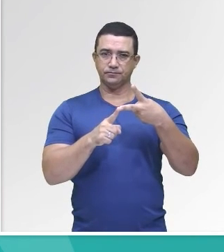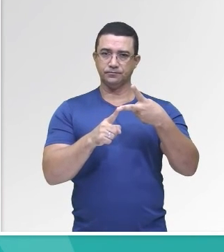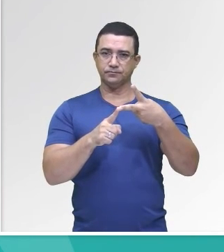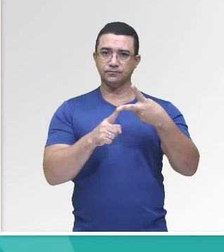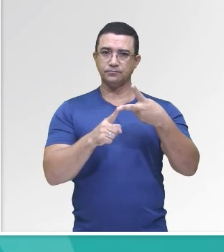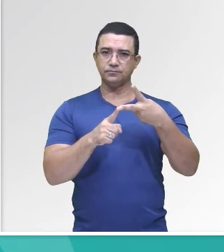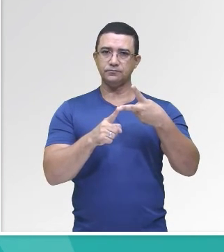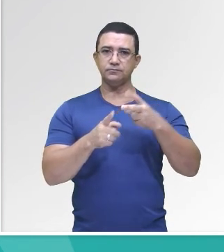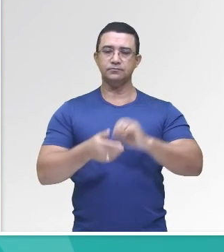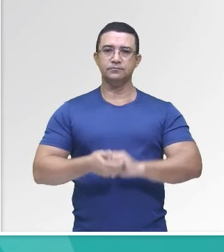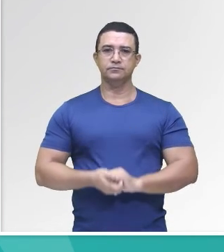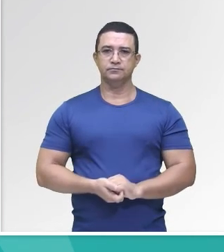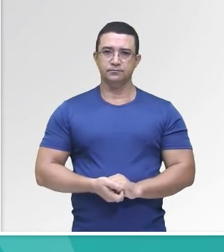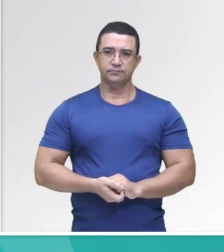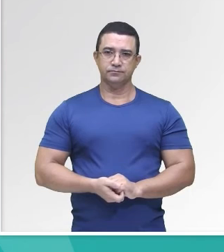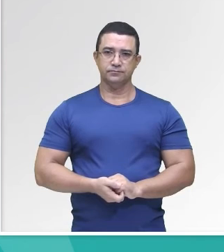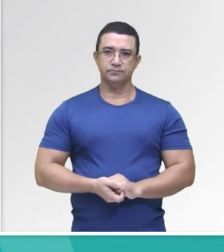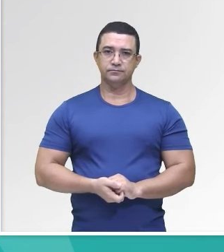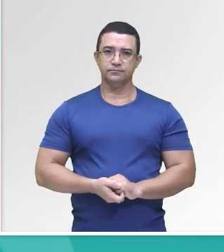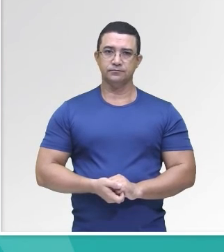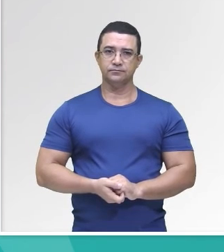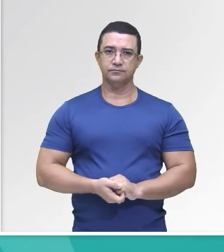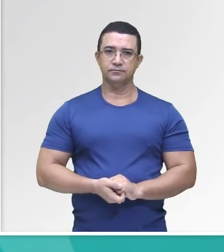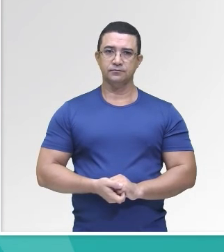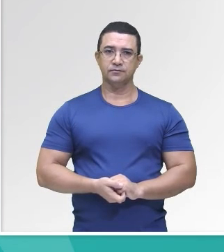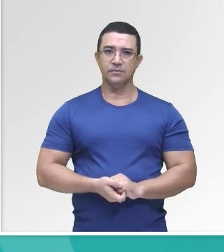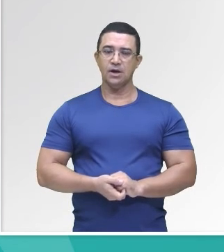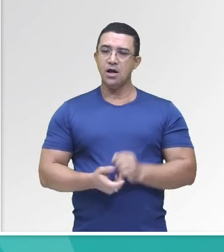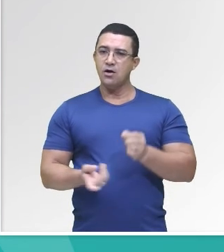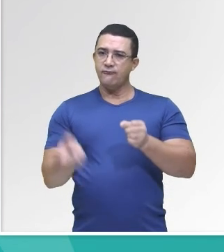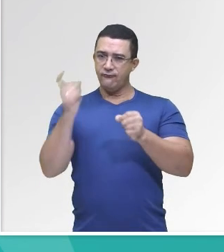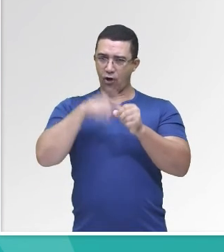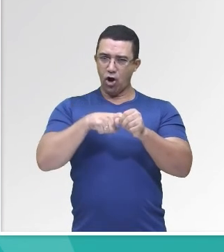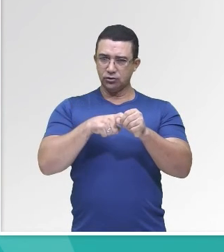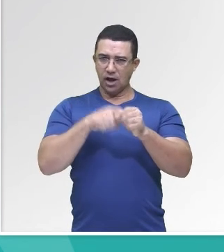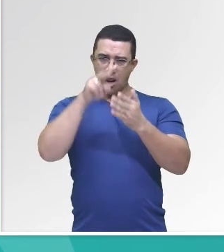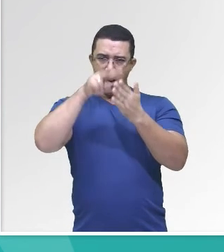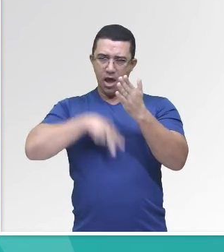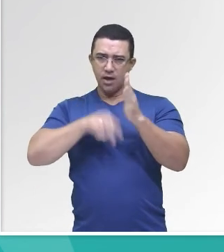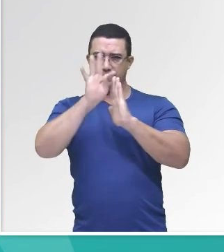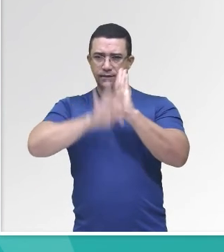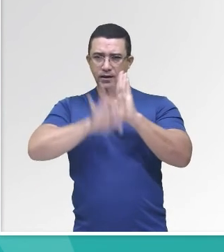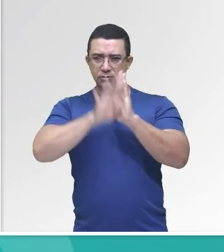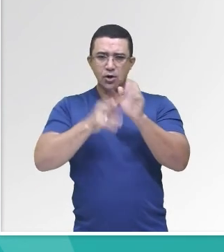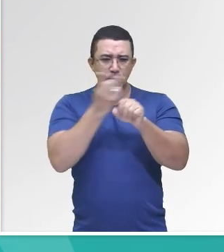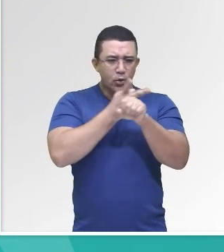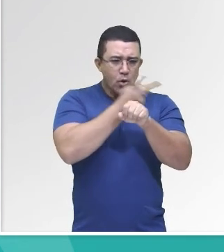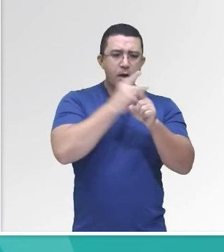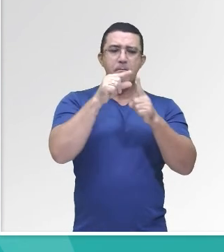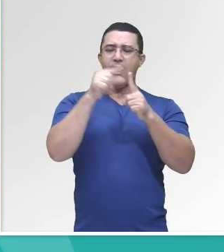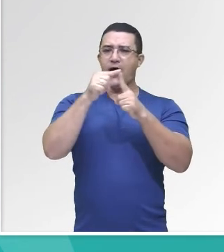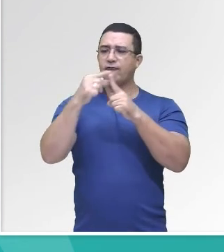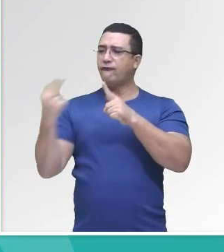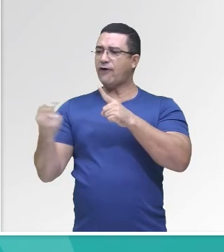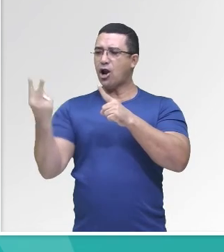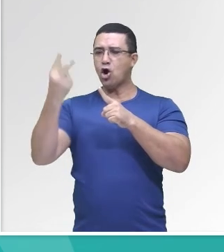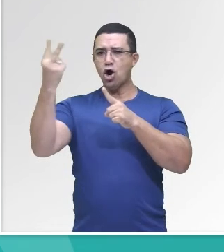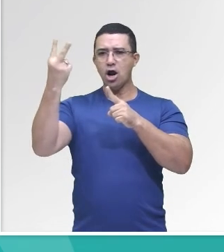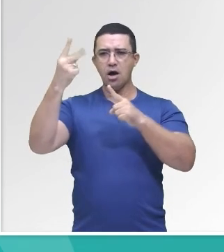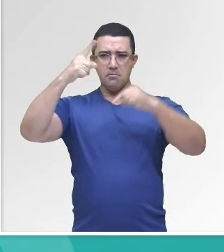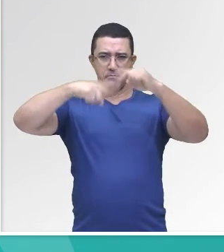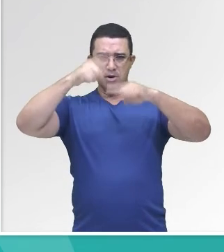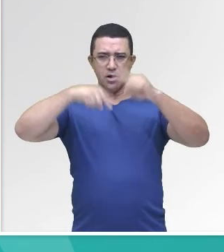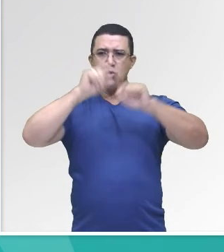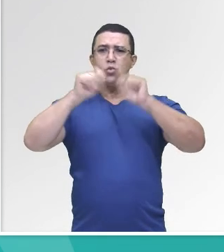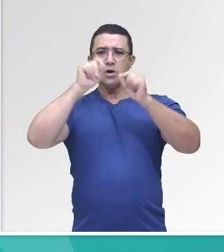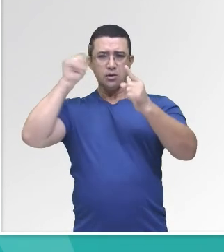E temos a segunda pergunta, né? Vuelve a ler o texto e busca uma expressão que valora o produto com o fim